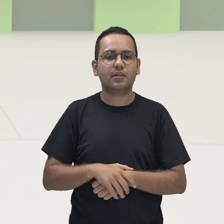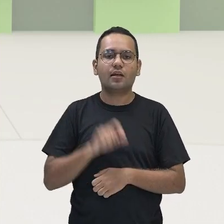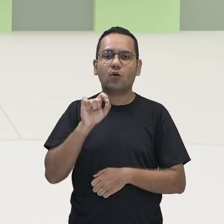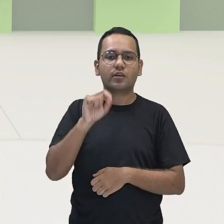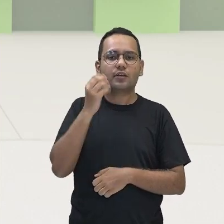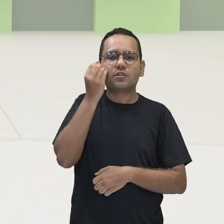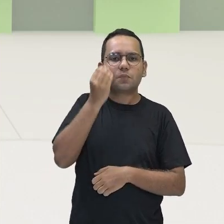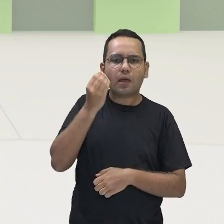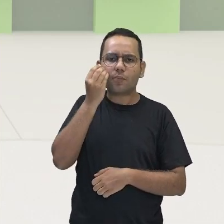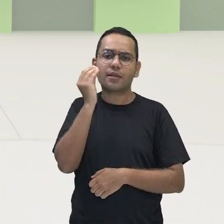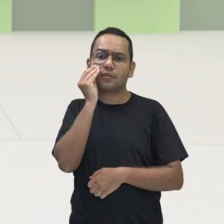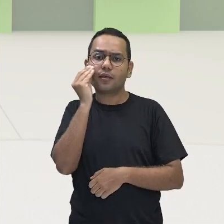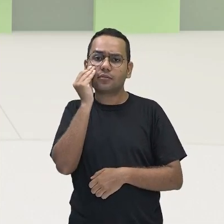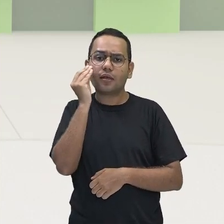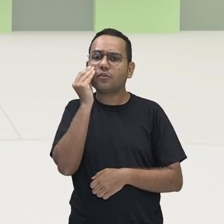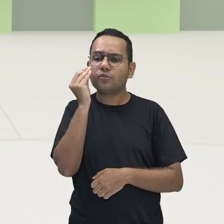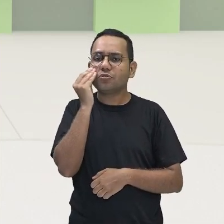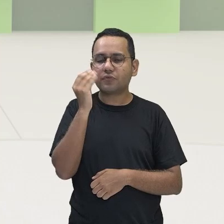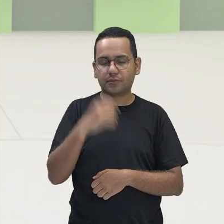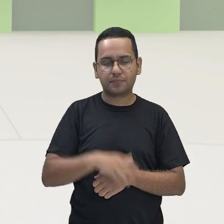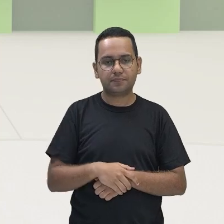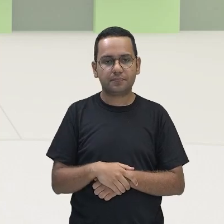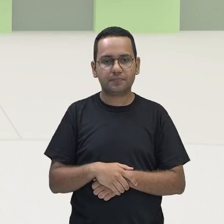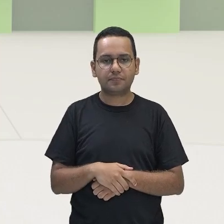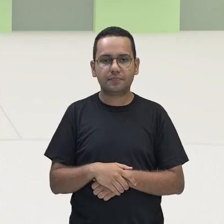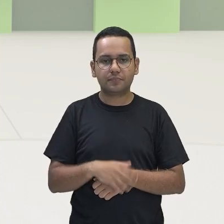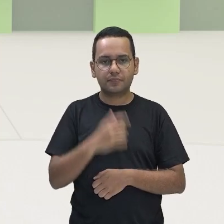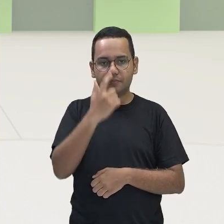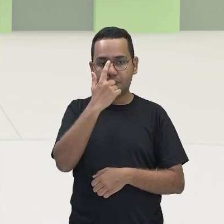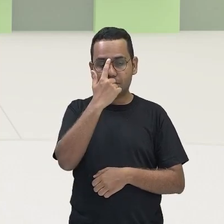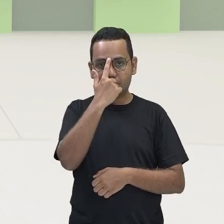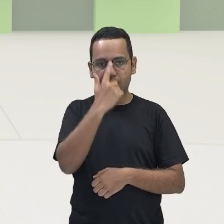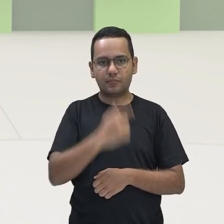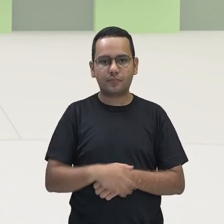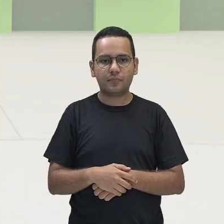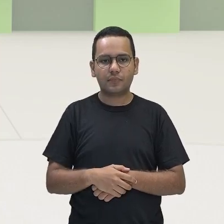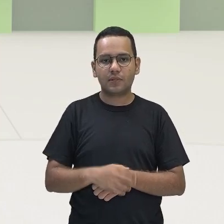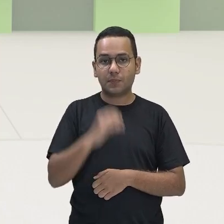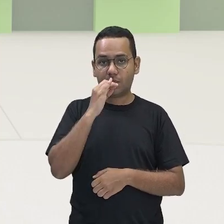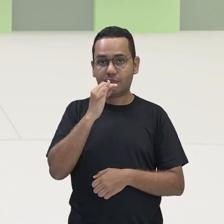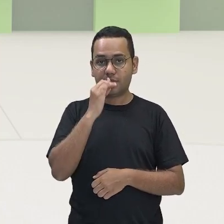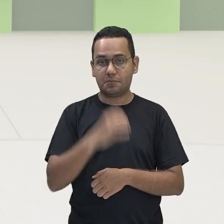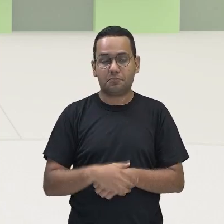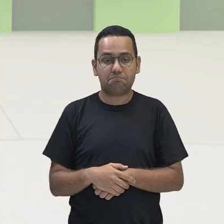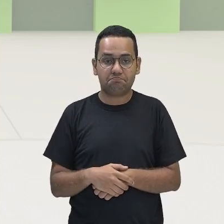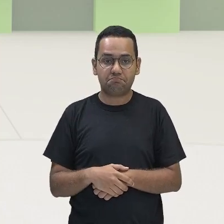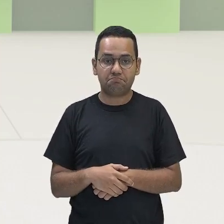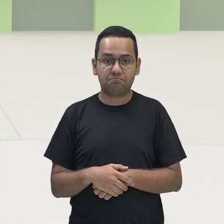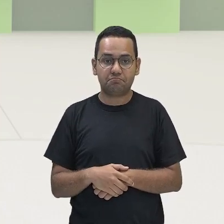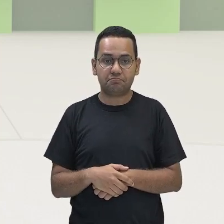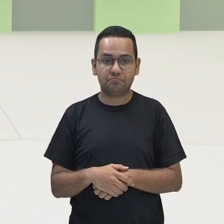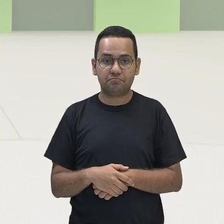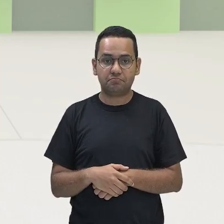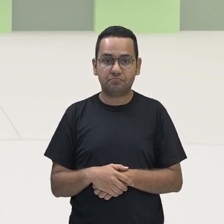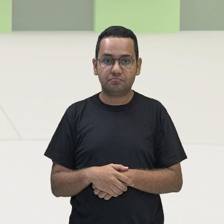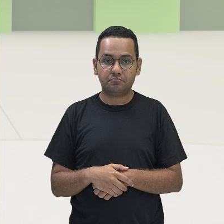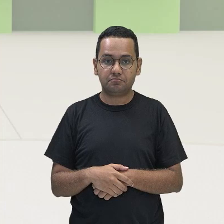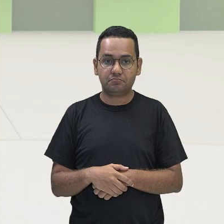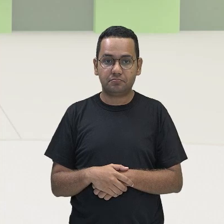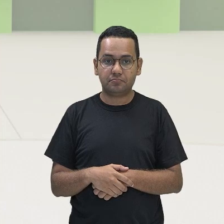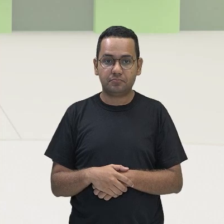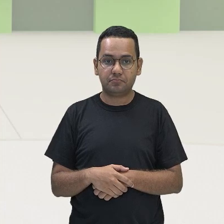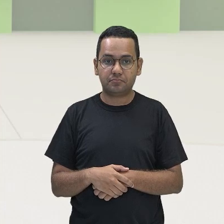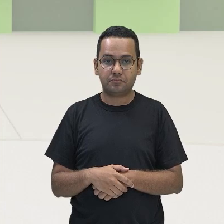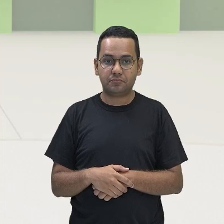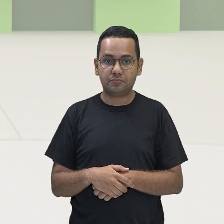experimentos. Quando você, né, leigo, você, eu, todos nós, né, os nossos familiares, falamos